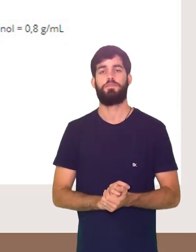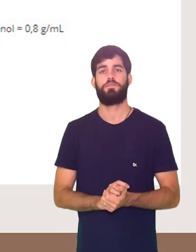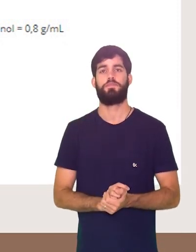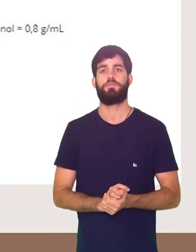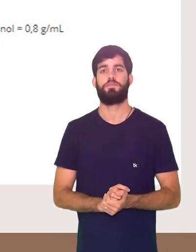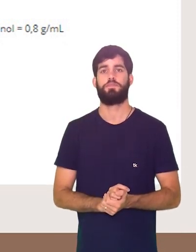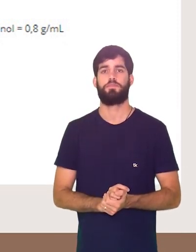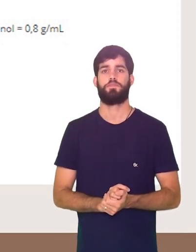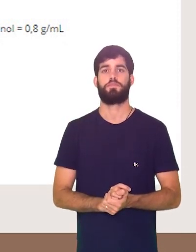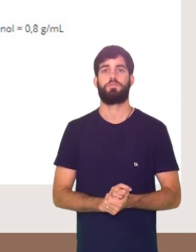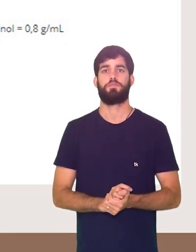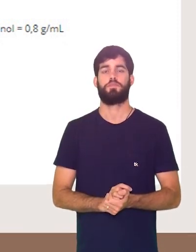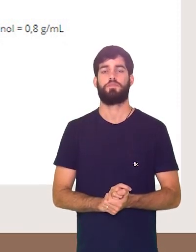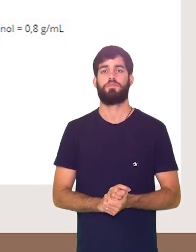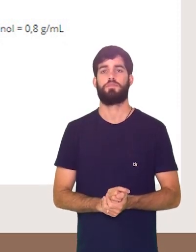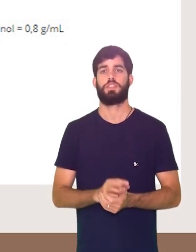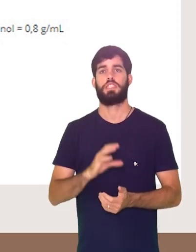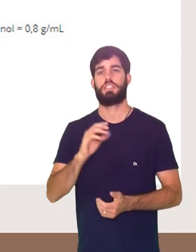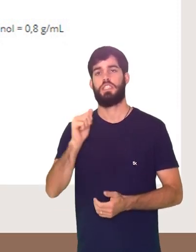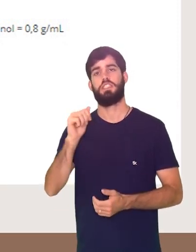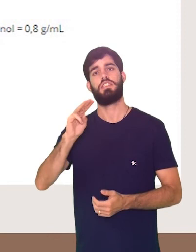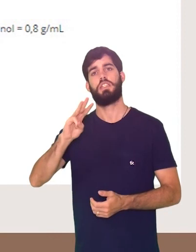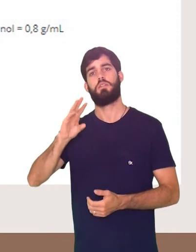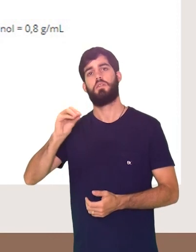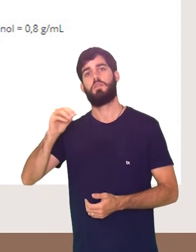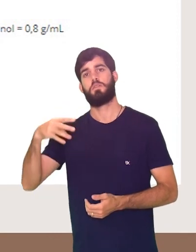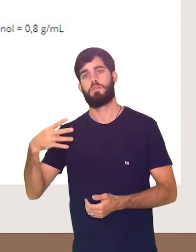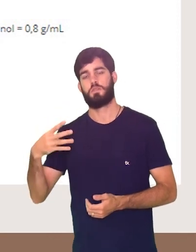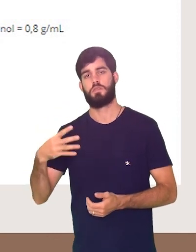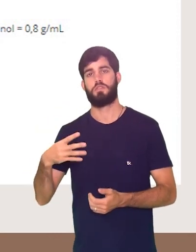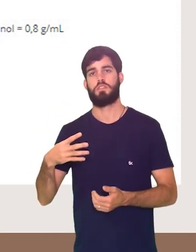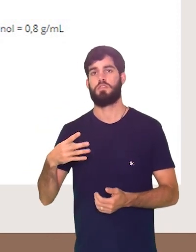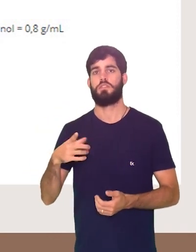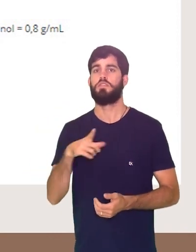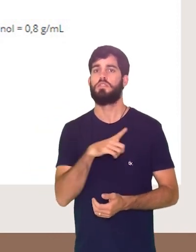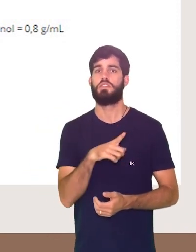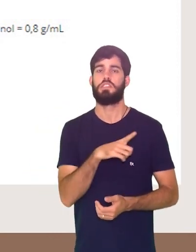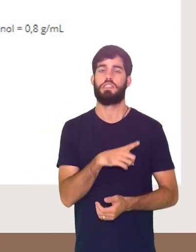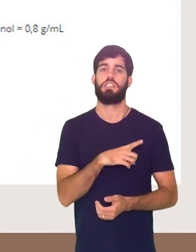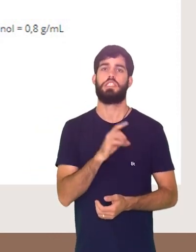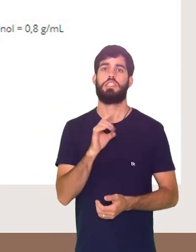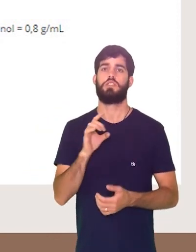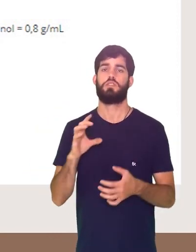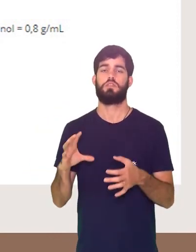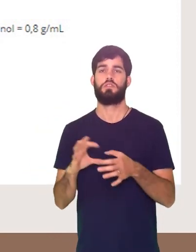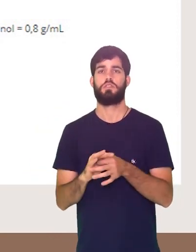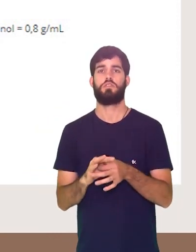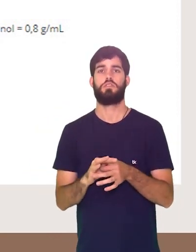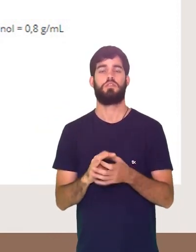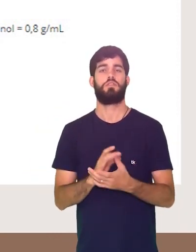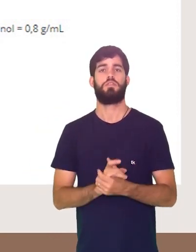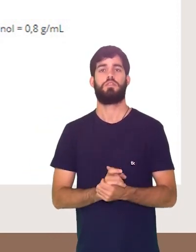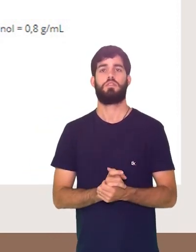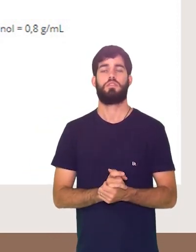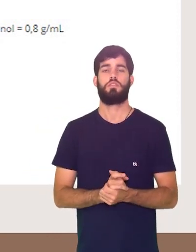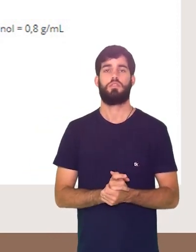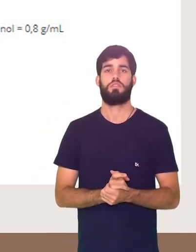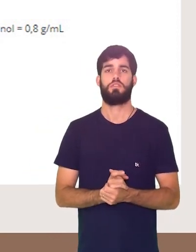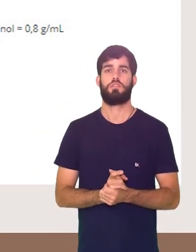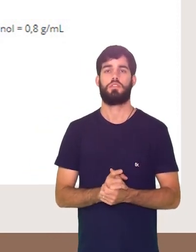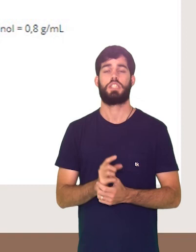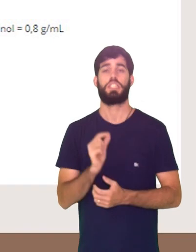formando sais. O CaWO4 é uma substância que possui apenas ligações do tipo covalente. A ligação covalente é aquela